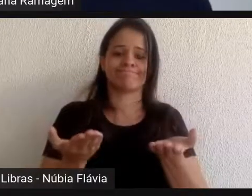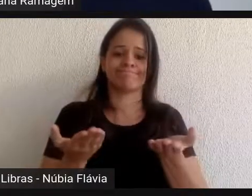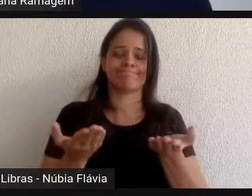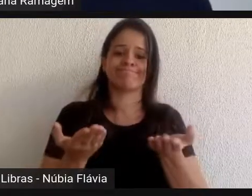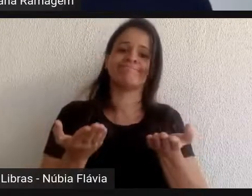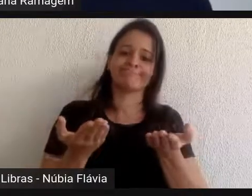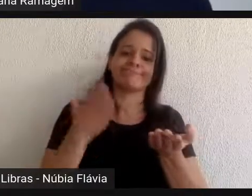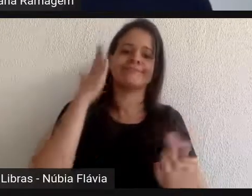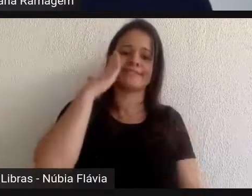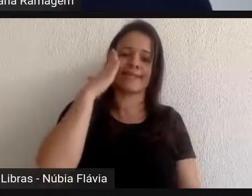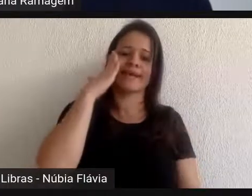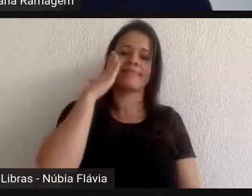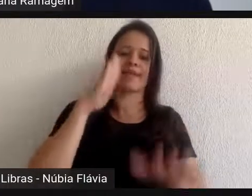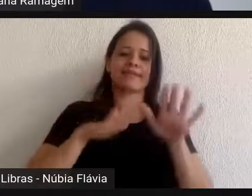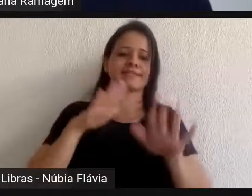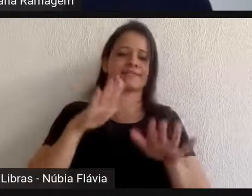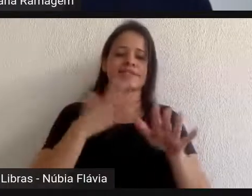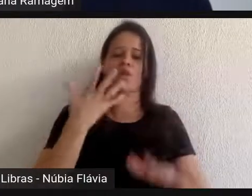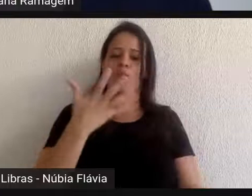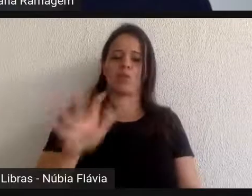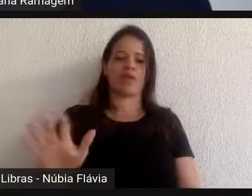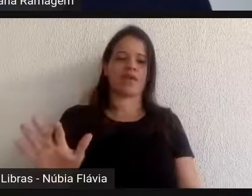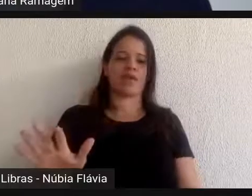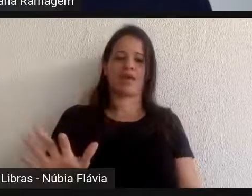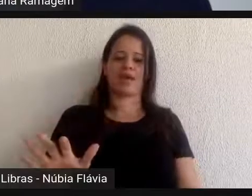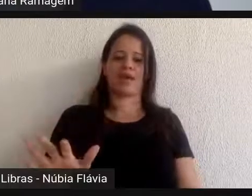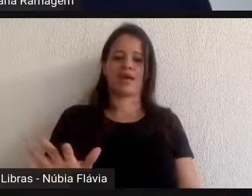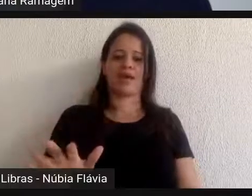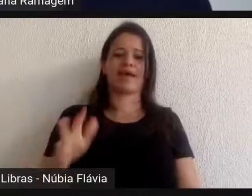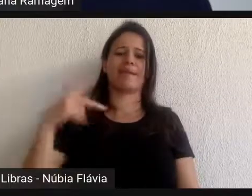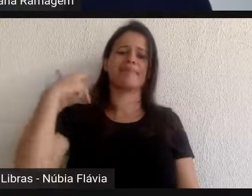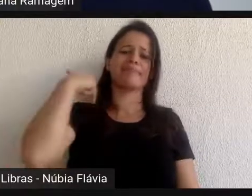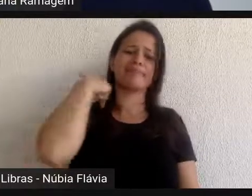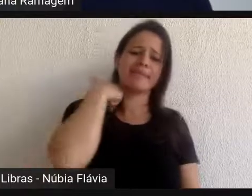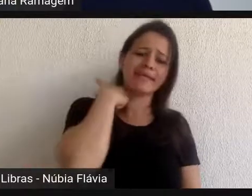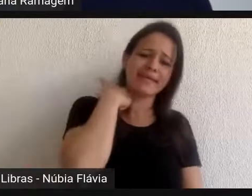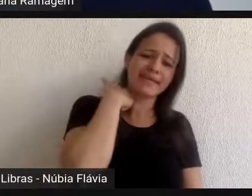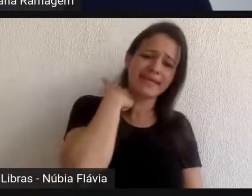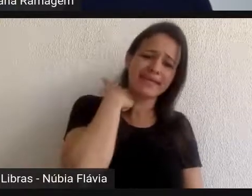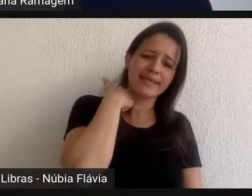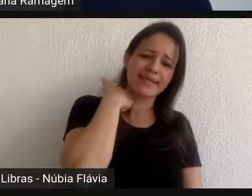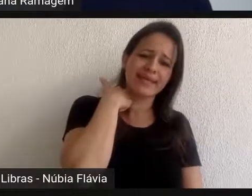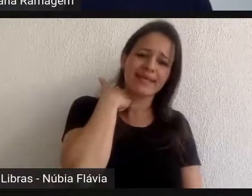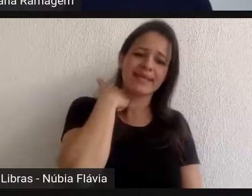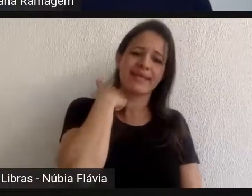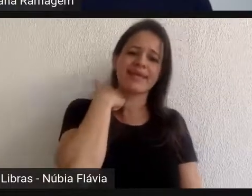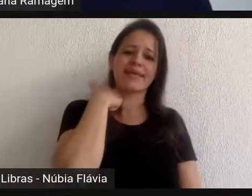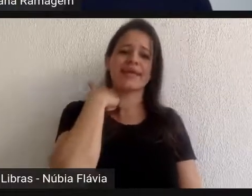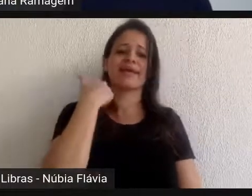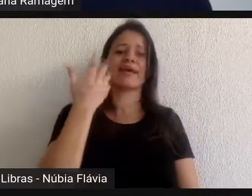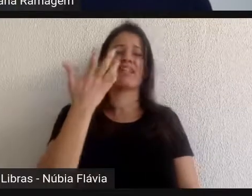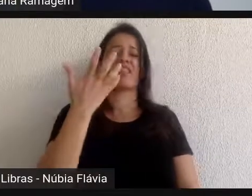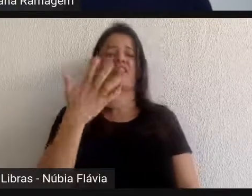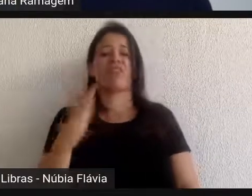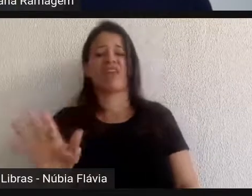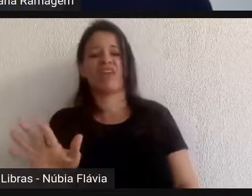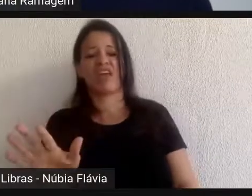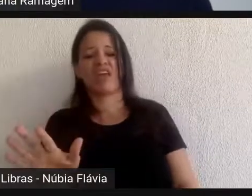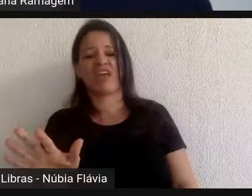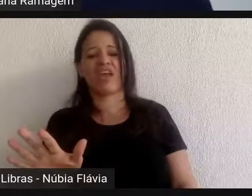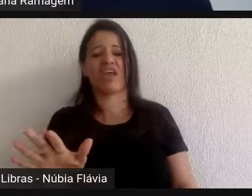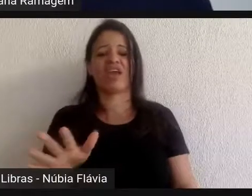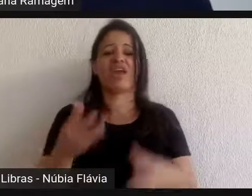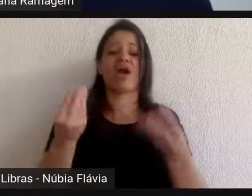E isso seria o quê? Uma questão de preguiça, de não querer